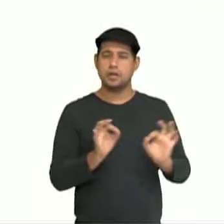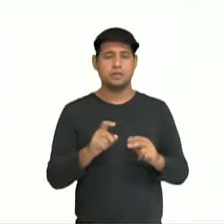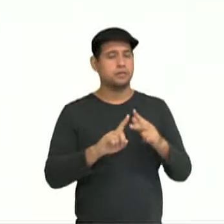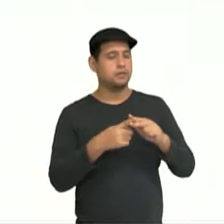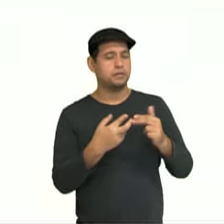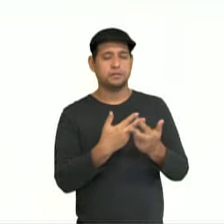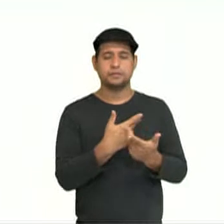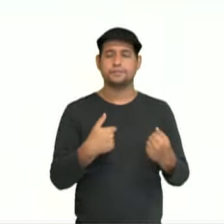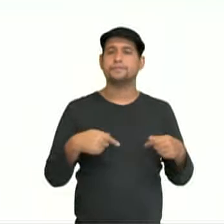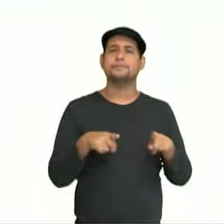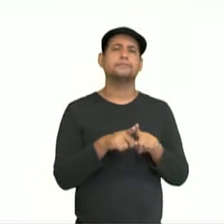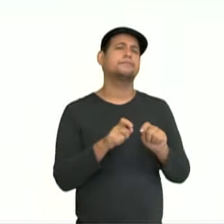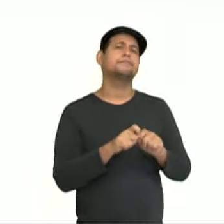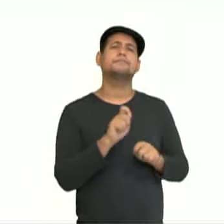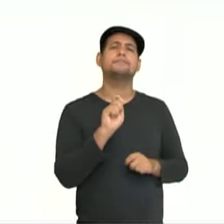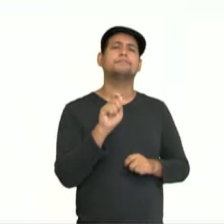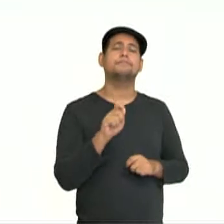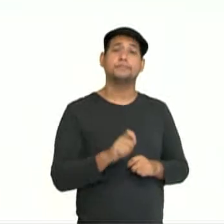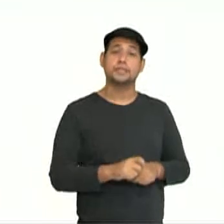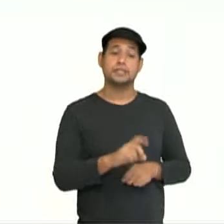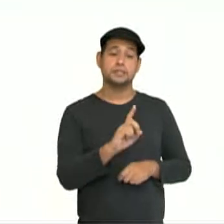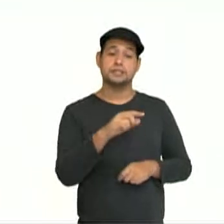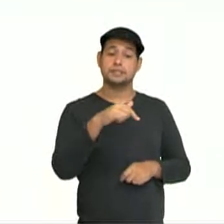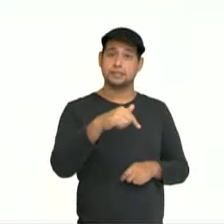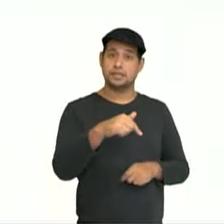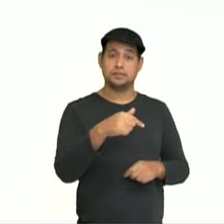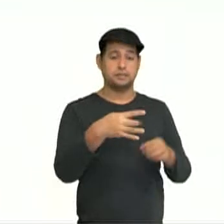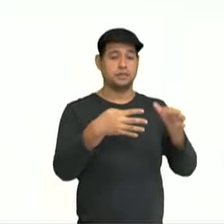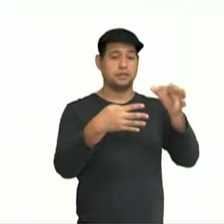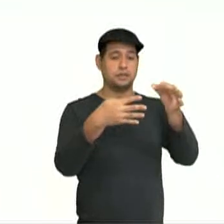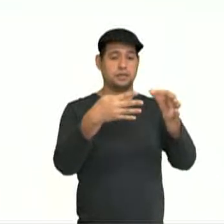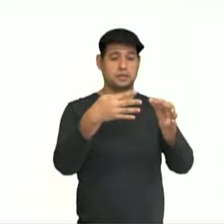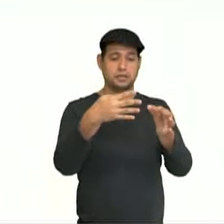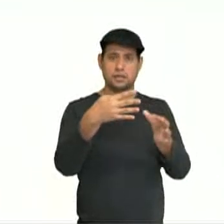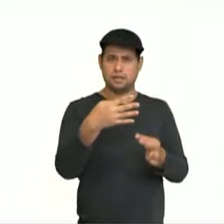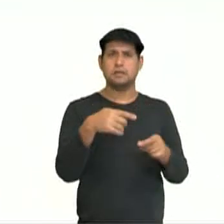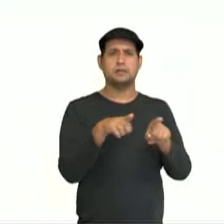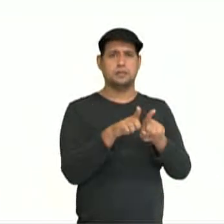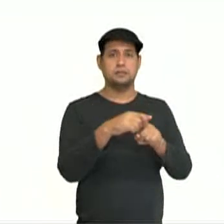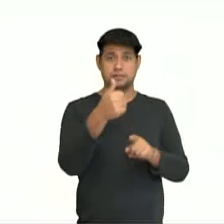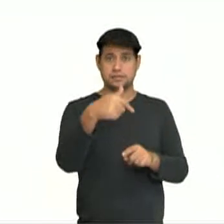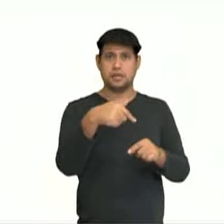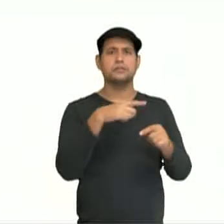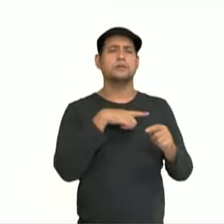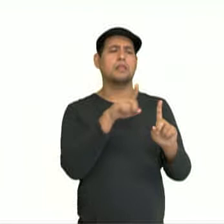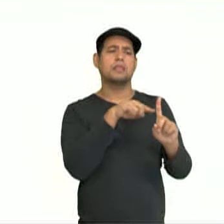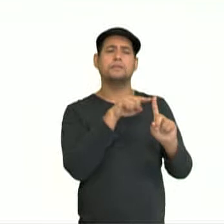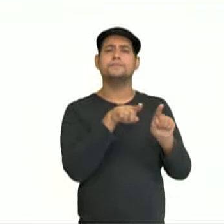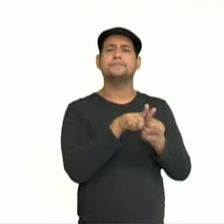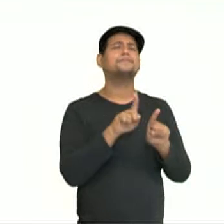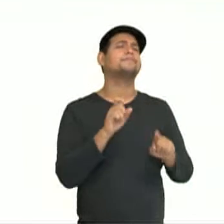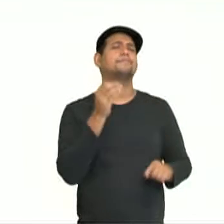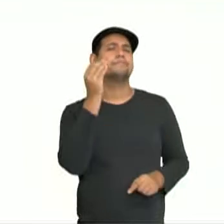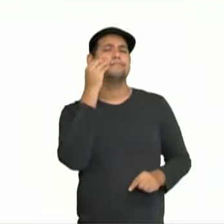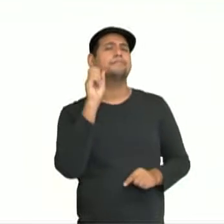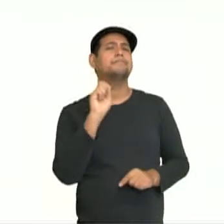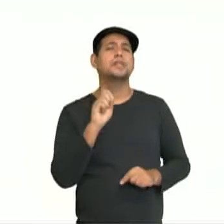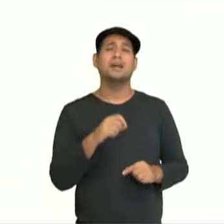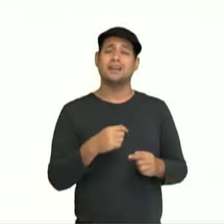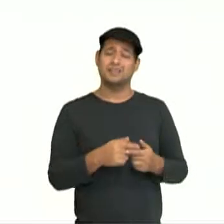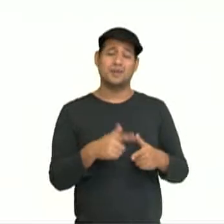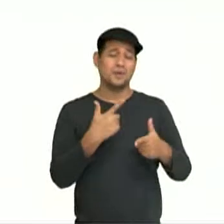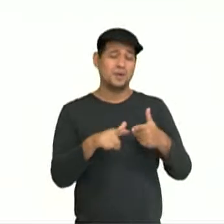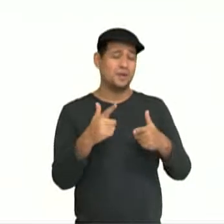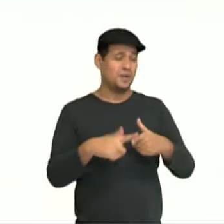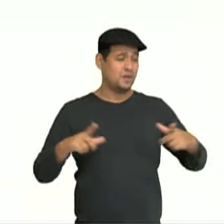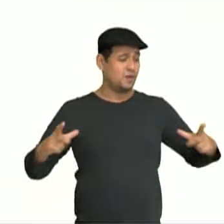infraestrutura para atingir esses 17 itens, esses 17 objetivos, para tentar minimizar